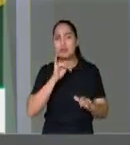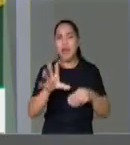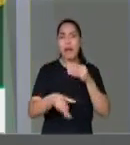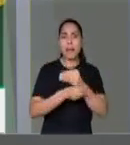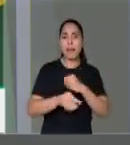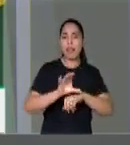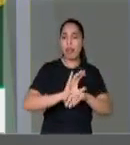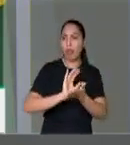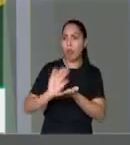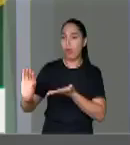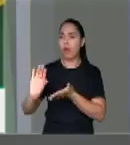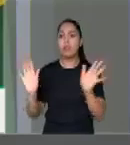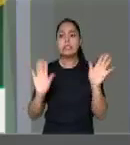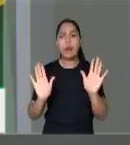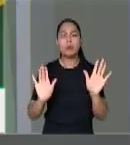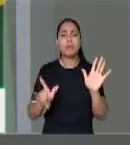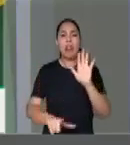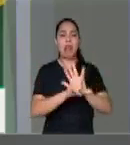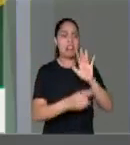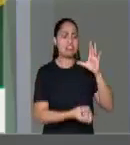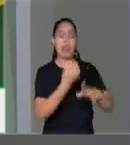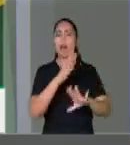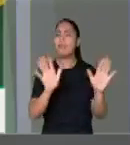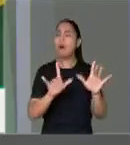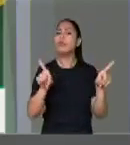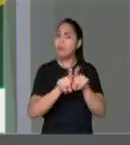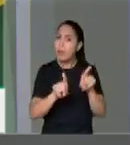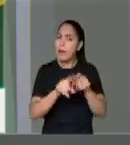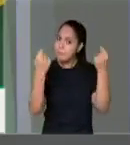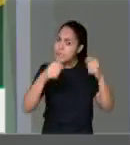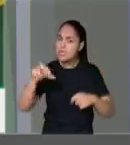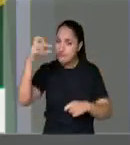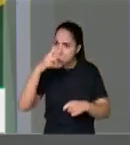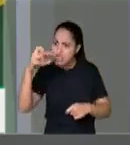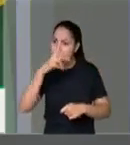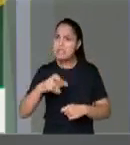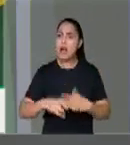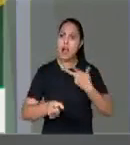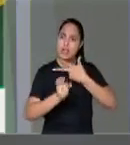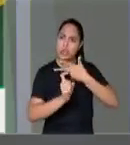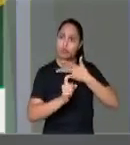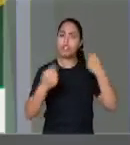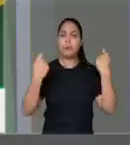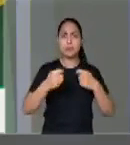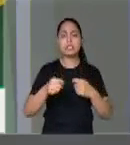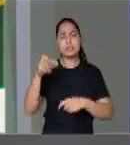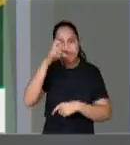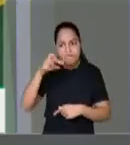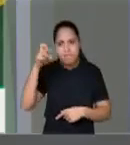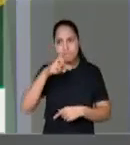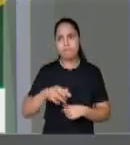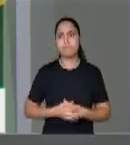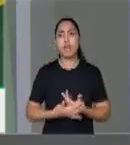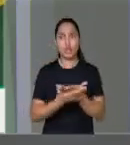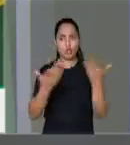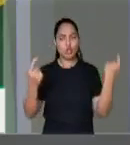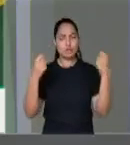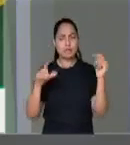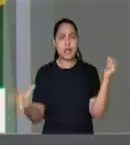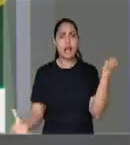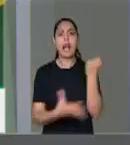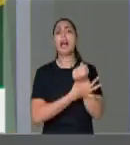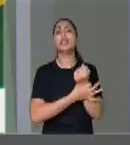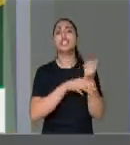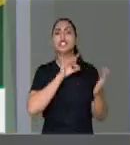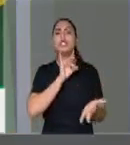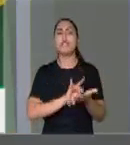emenda parlamentar, não só fazer leis, mas também fiscalizar o executivo. E como parlamentar, devemos sim garantir que